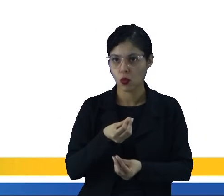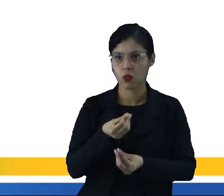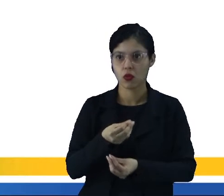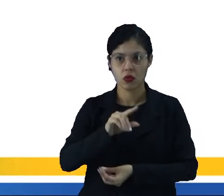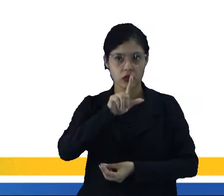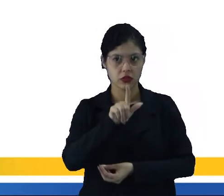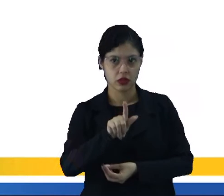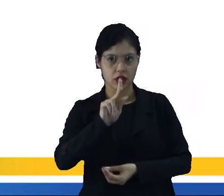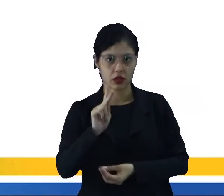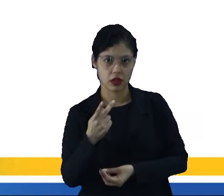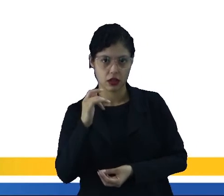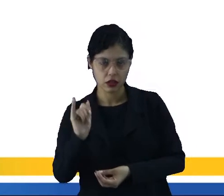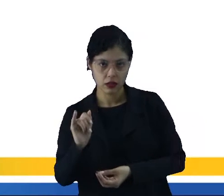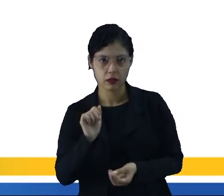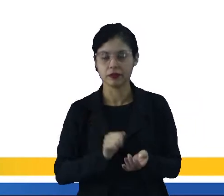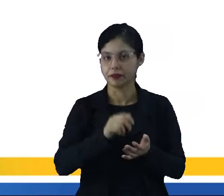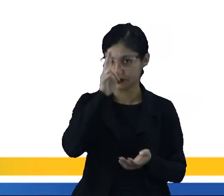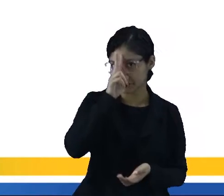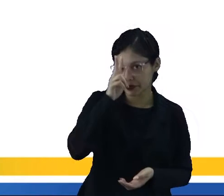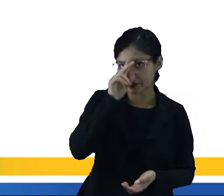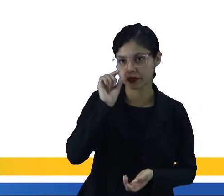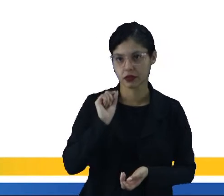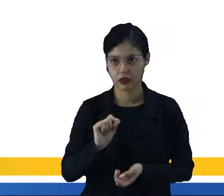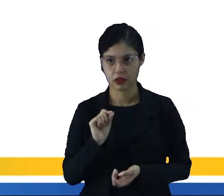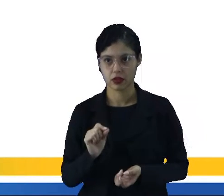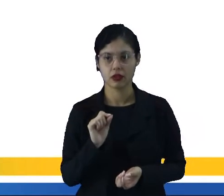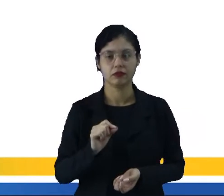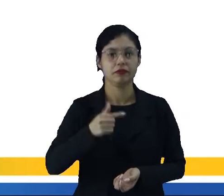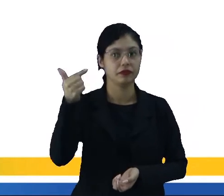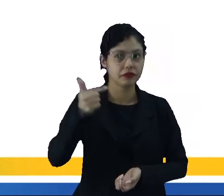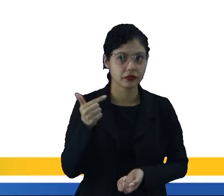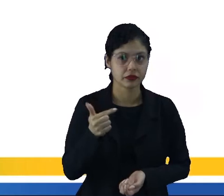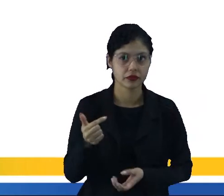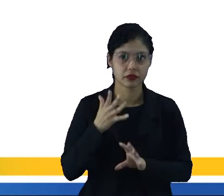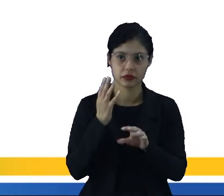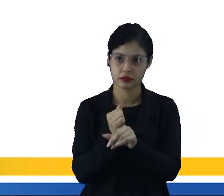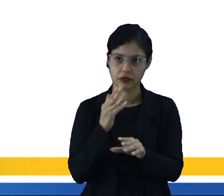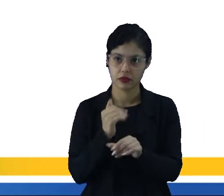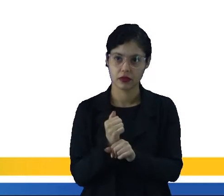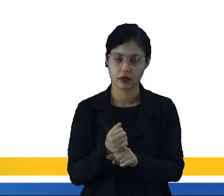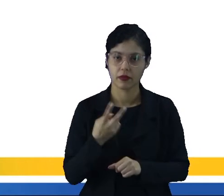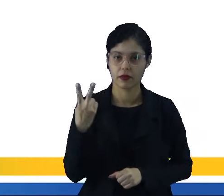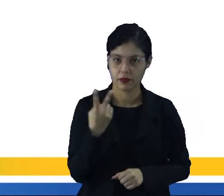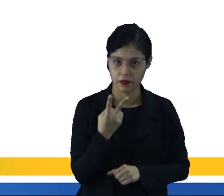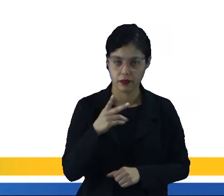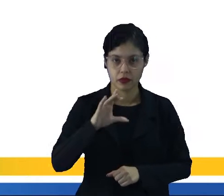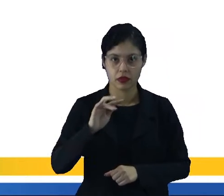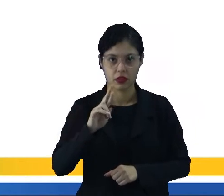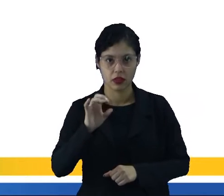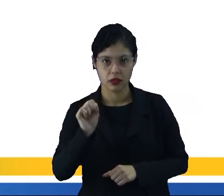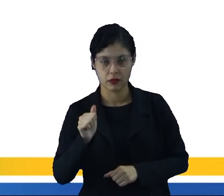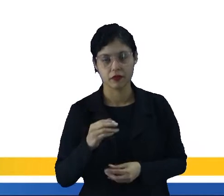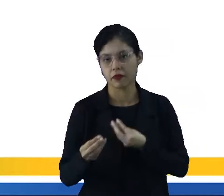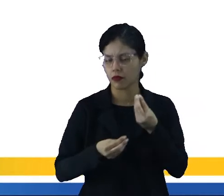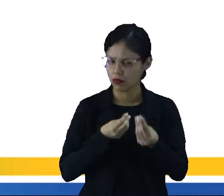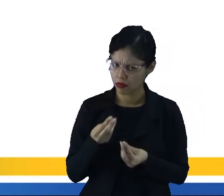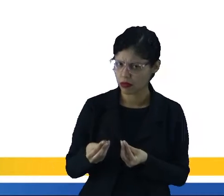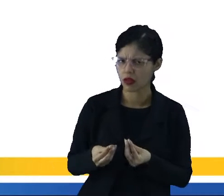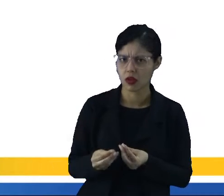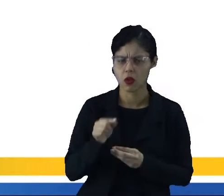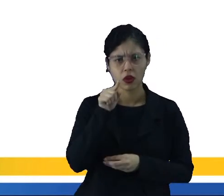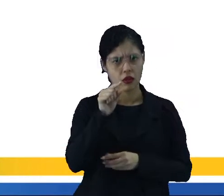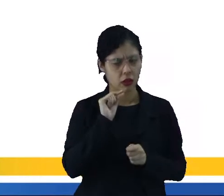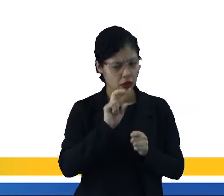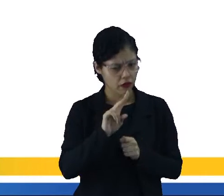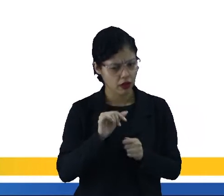ghi Lembrando que o quadrado da hipotenusa é igual a soma do quadrado dos catetos Depende muito do que